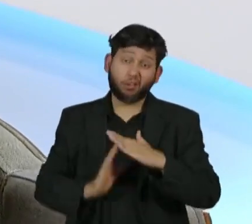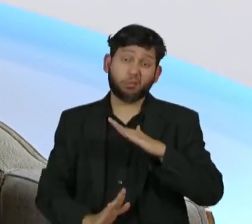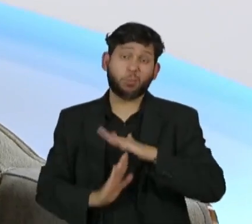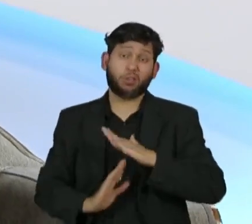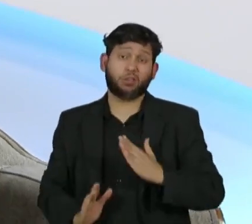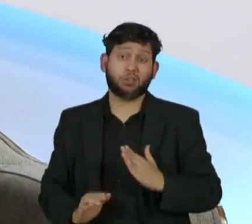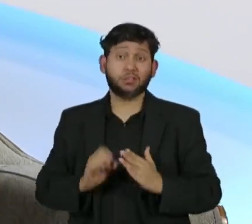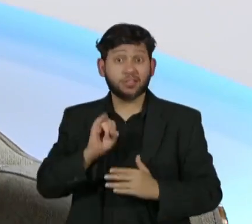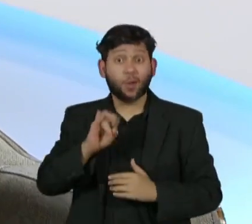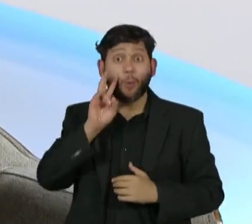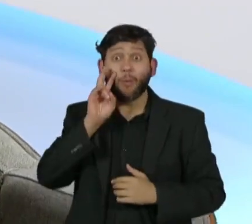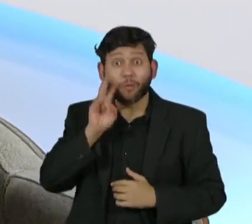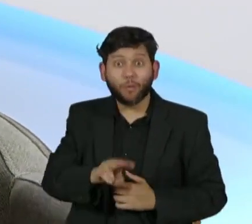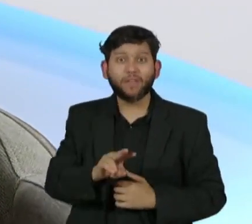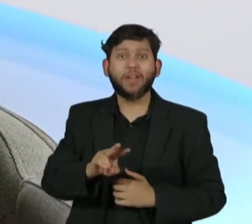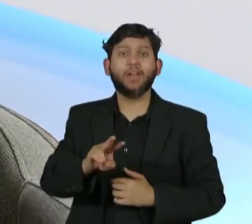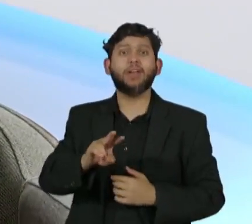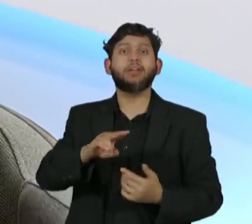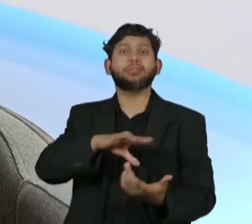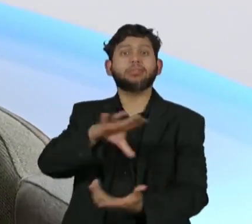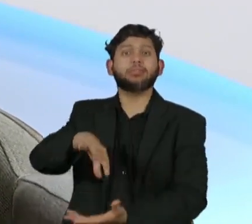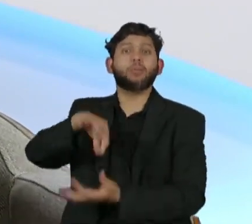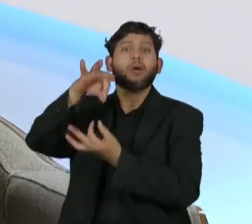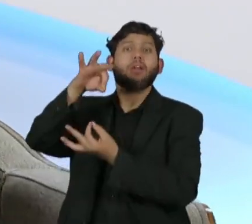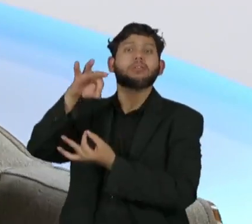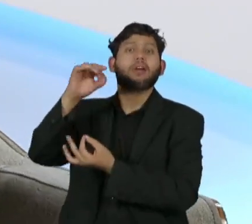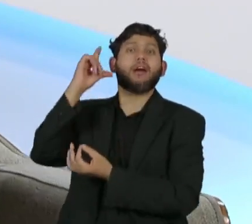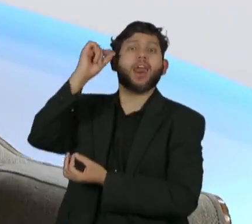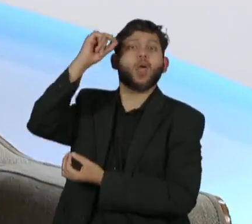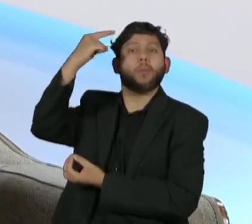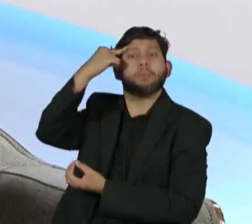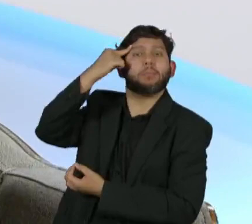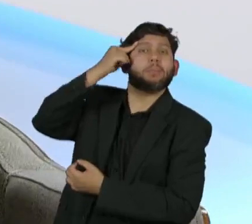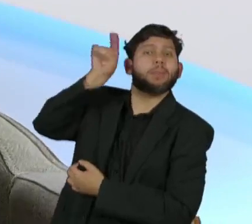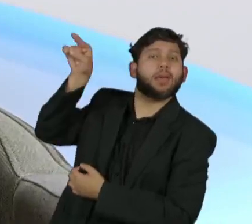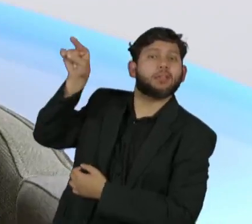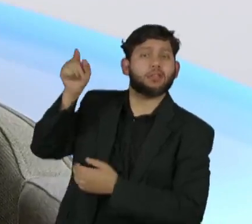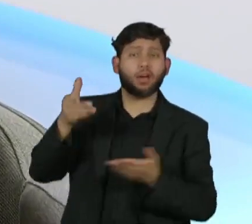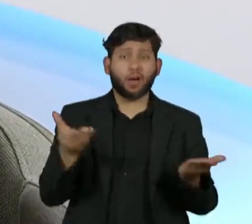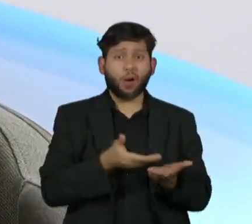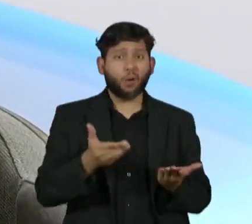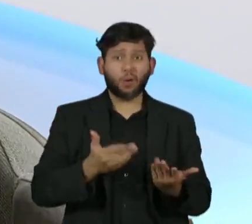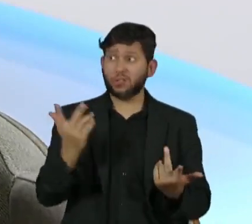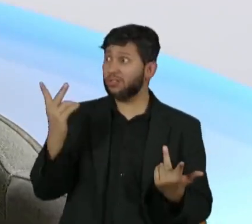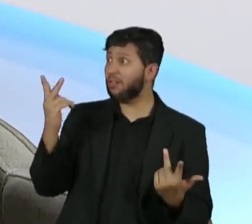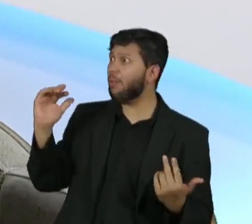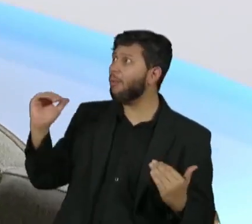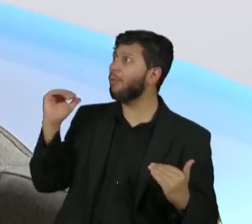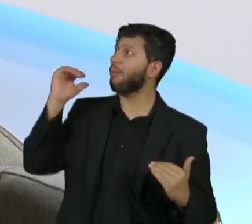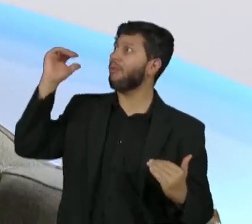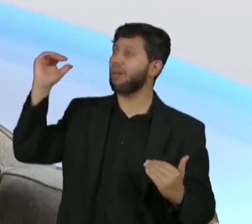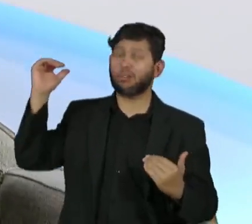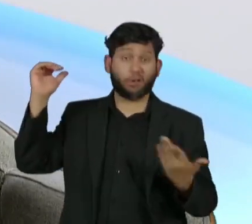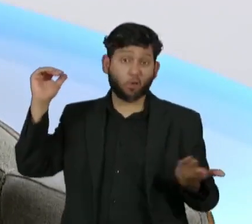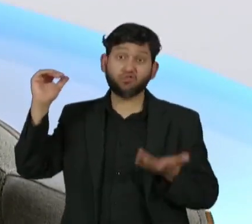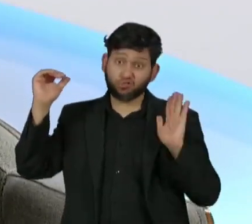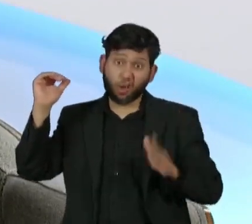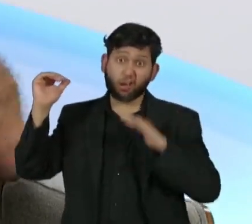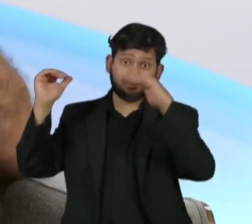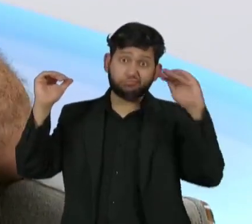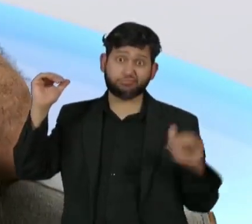se a gente olhasse para o ideal da Democracia grega essa democracia ela pode melhorar se ela for